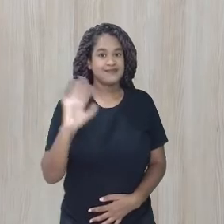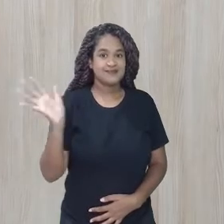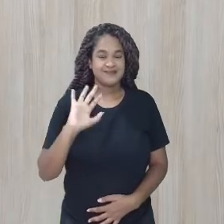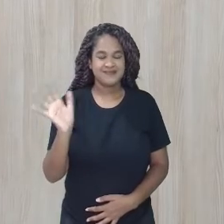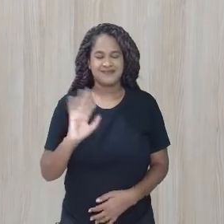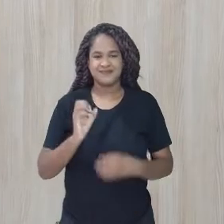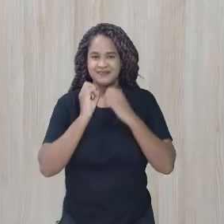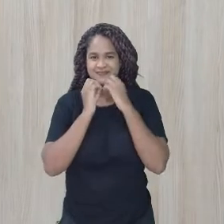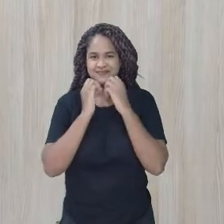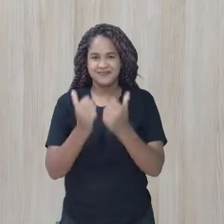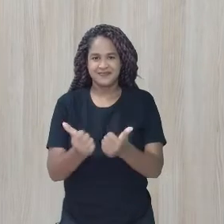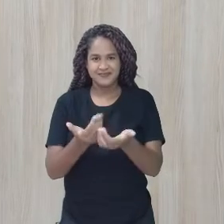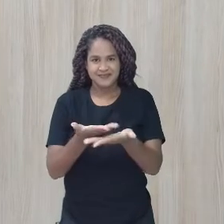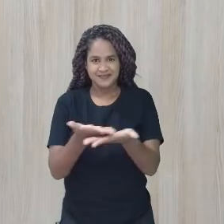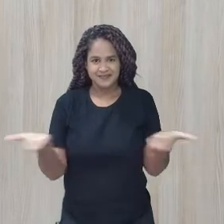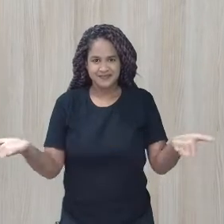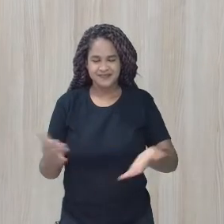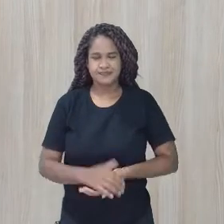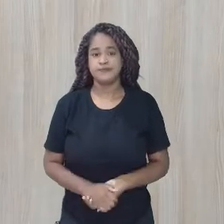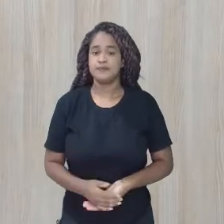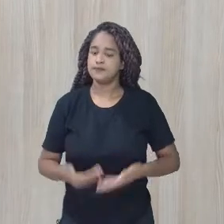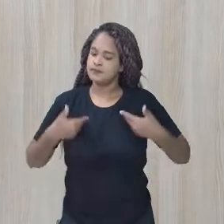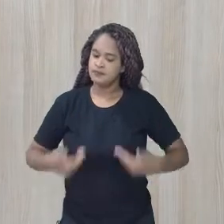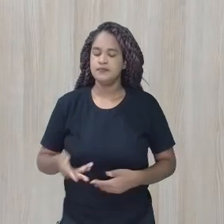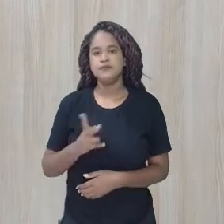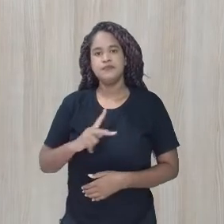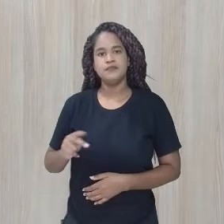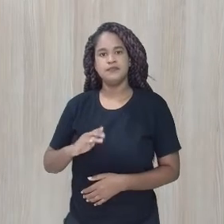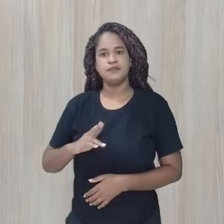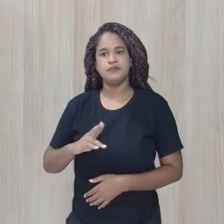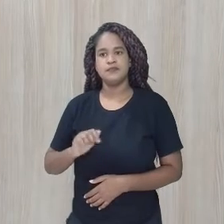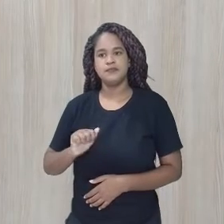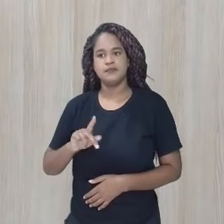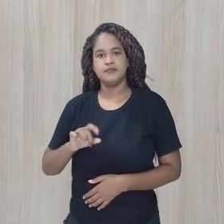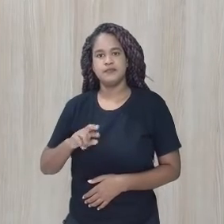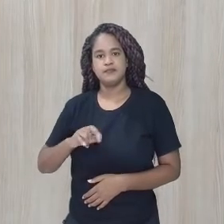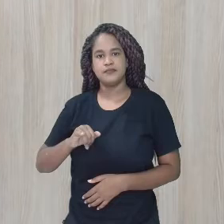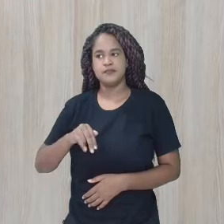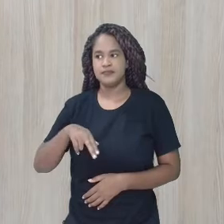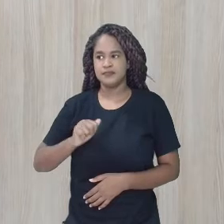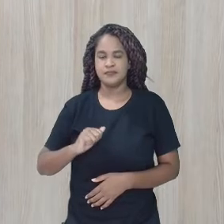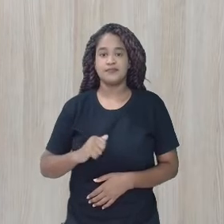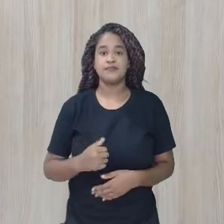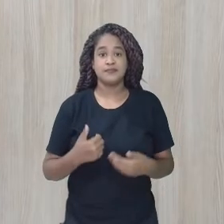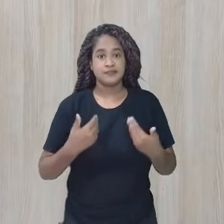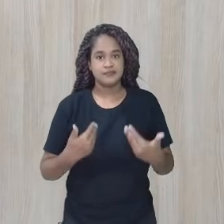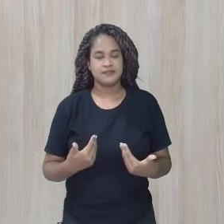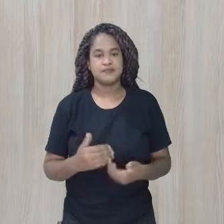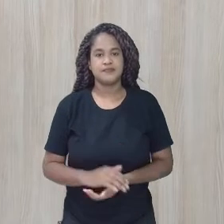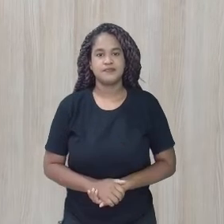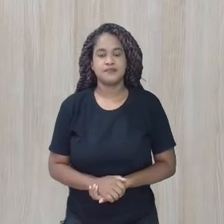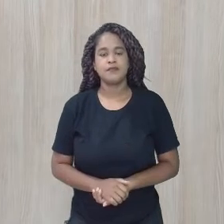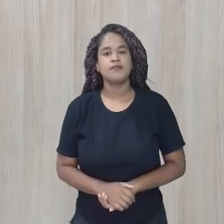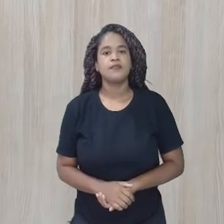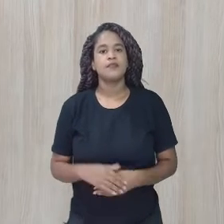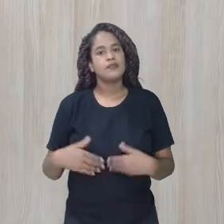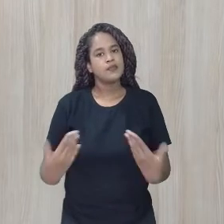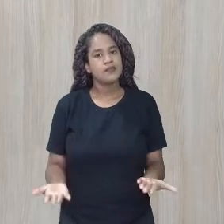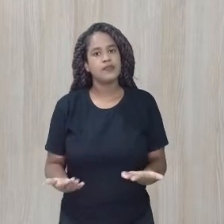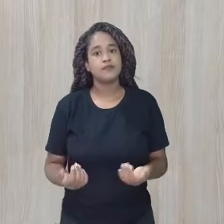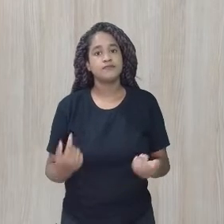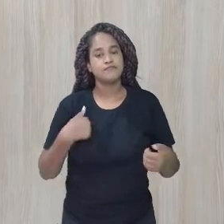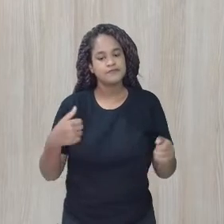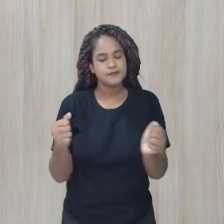Olá, meus amores, tudo bem com vocês? Eu sou a professora Adriana e este é o meu sinal. Eu tenho o privilégio de estar com